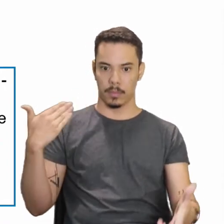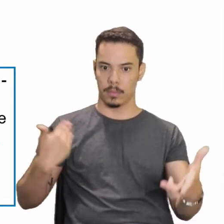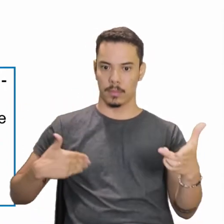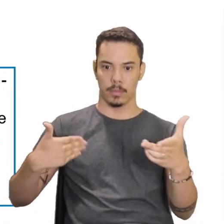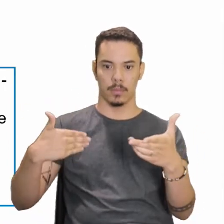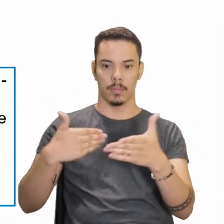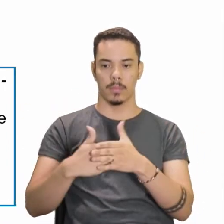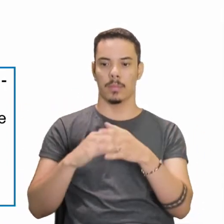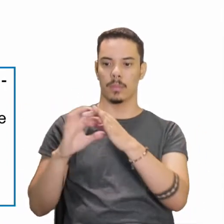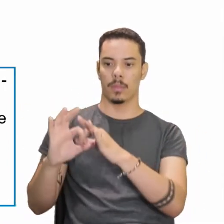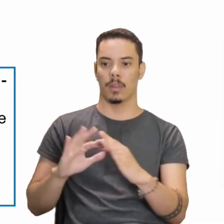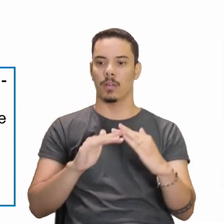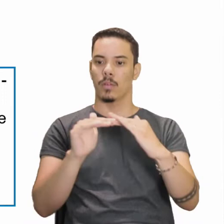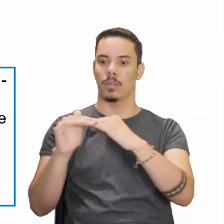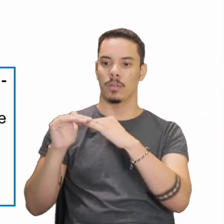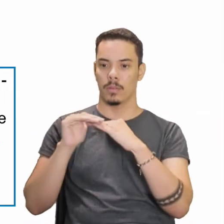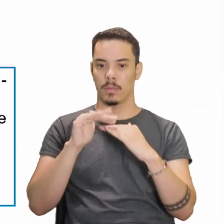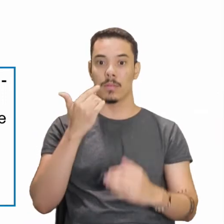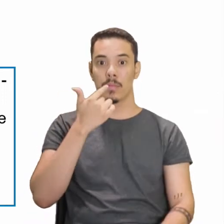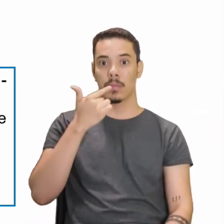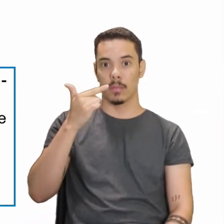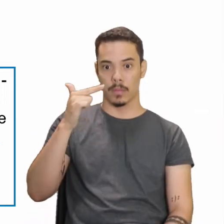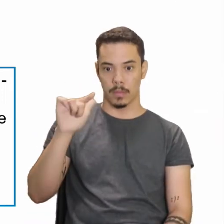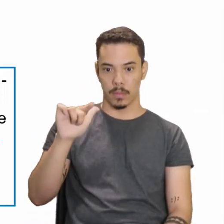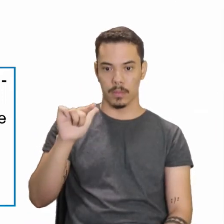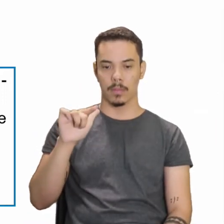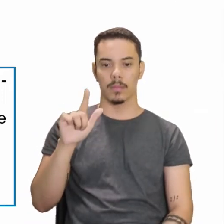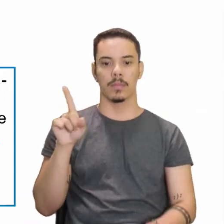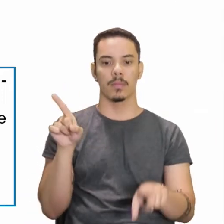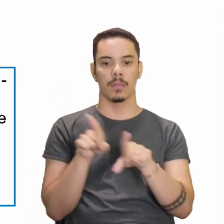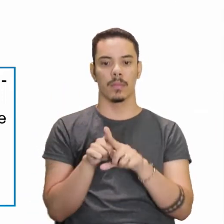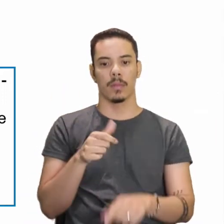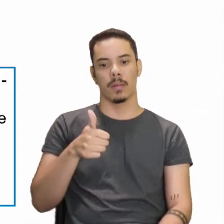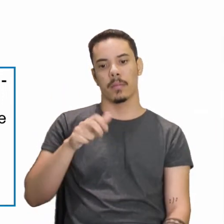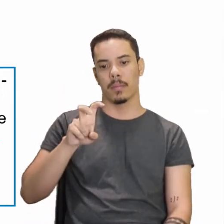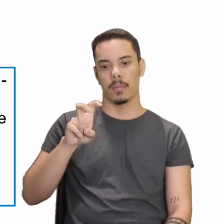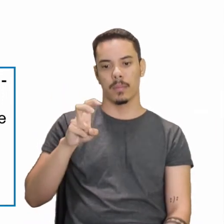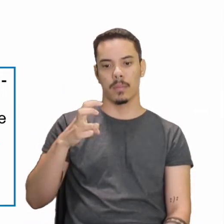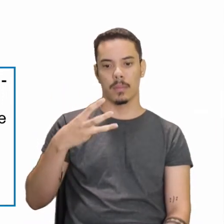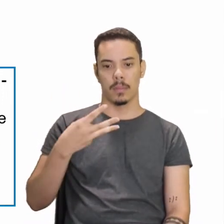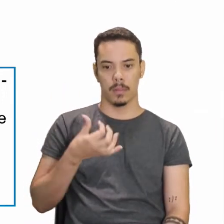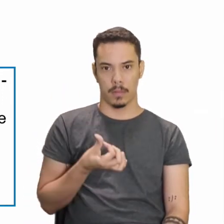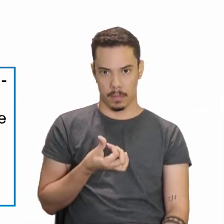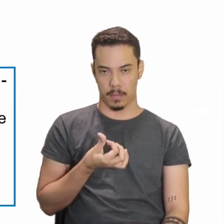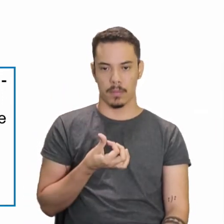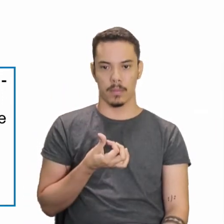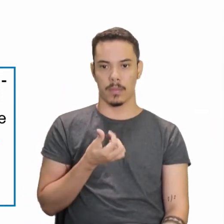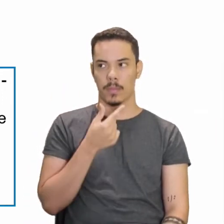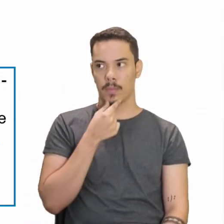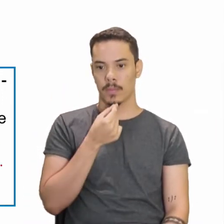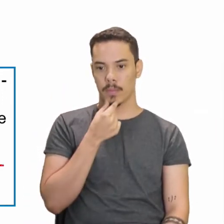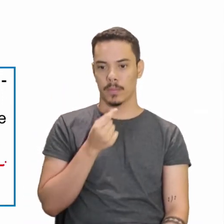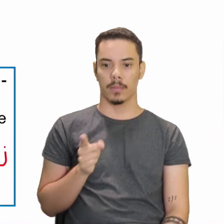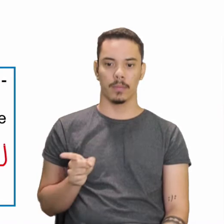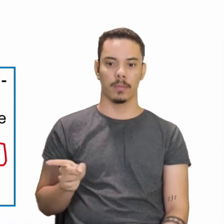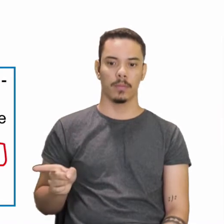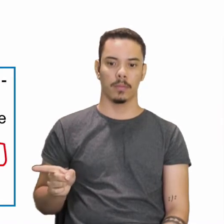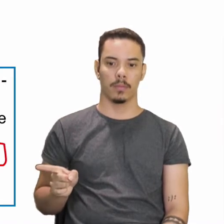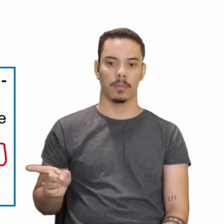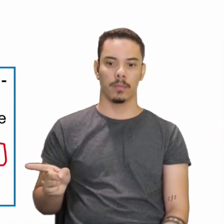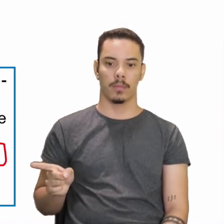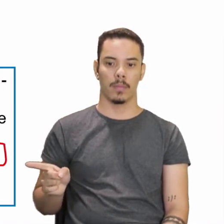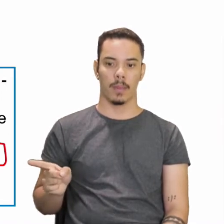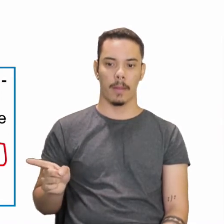processo de uniformizar aí a língua. E em 1536, olha só, Fernão